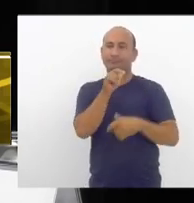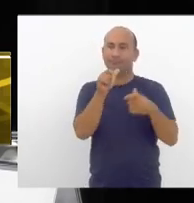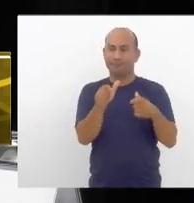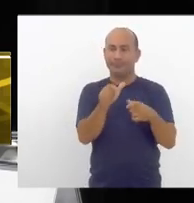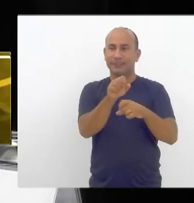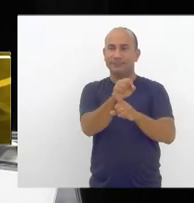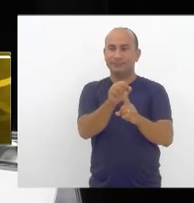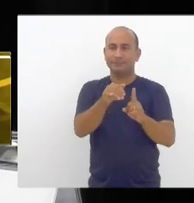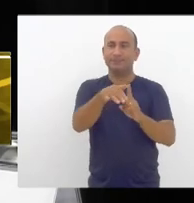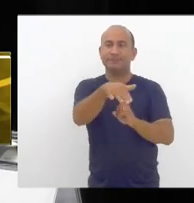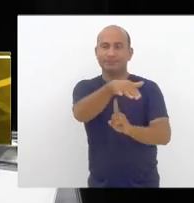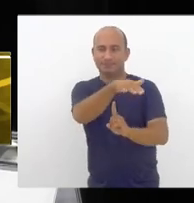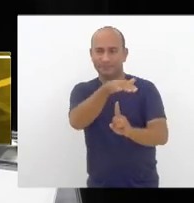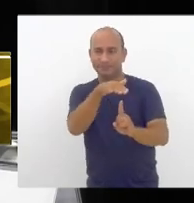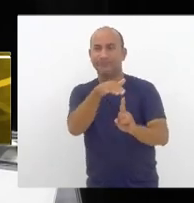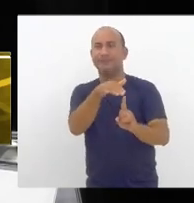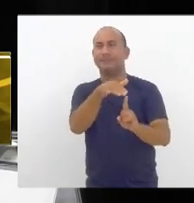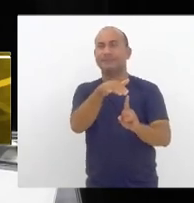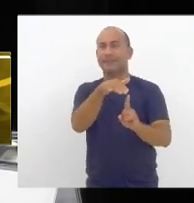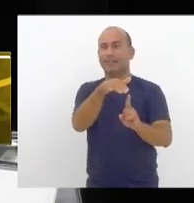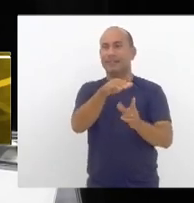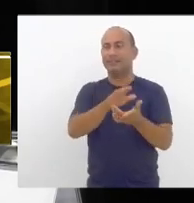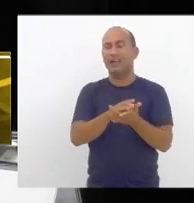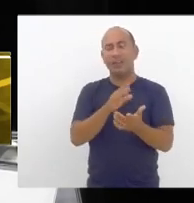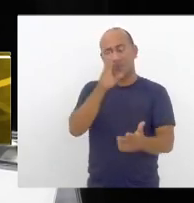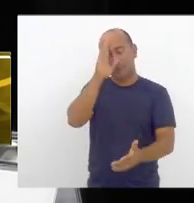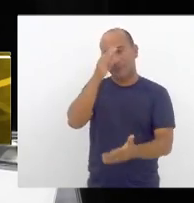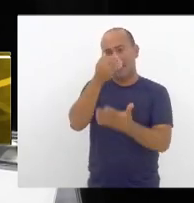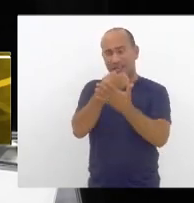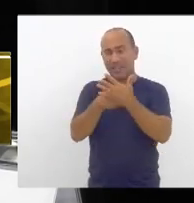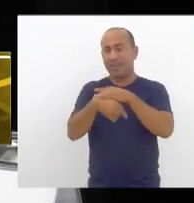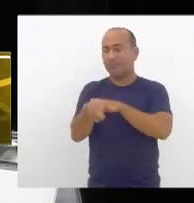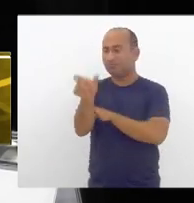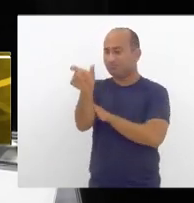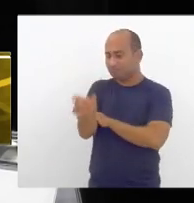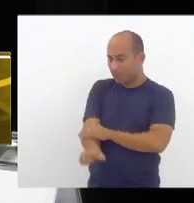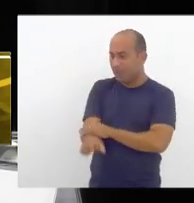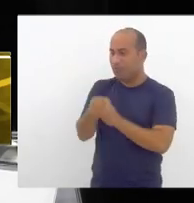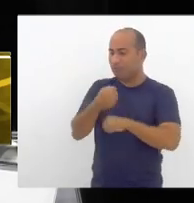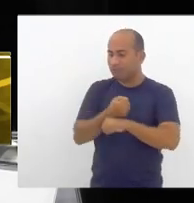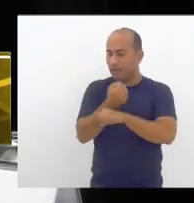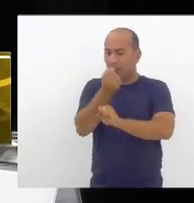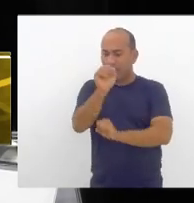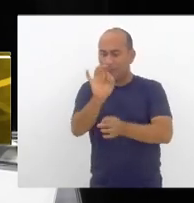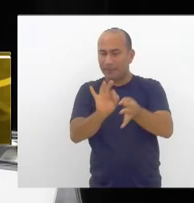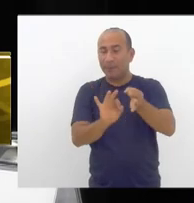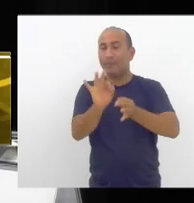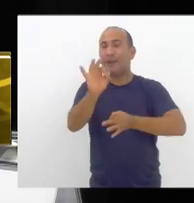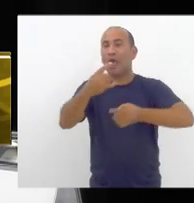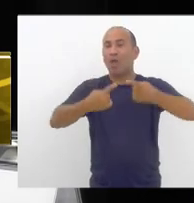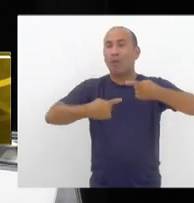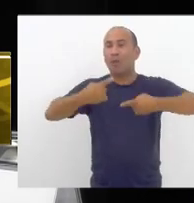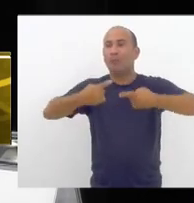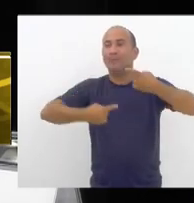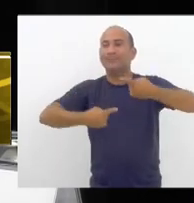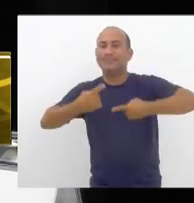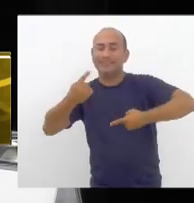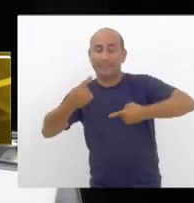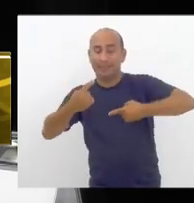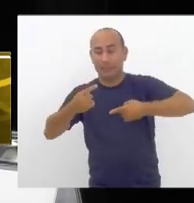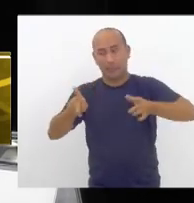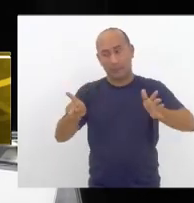civil O Fernando é um grande articulador político sem